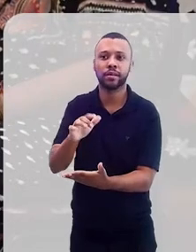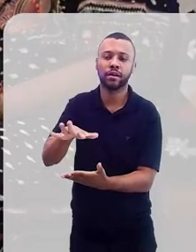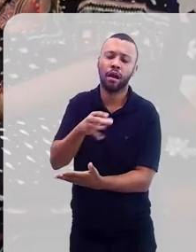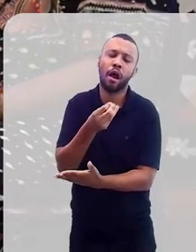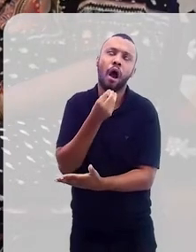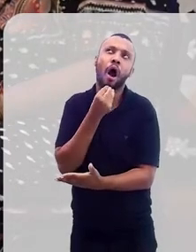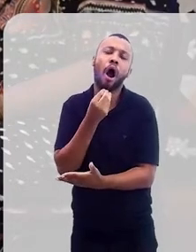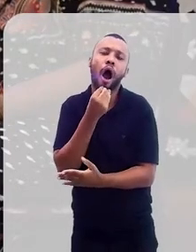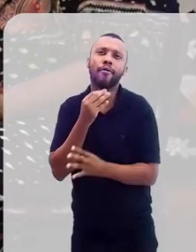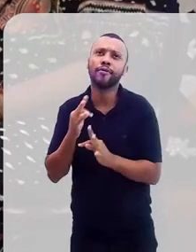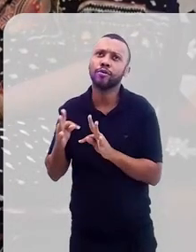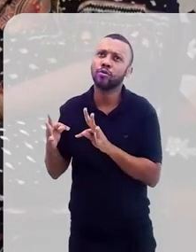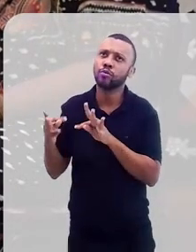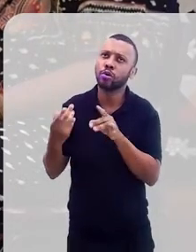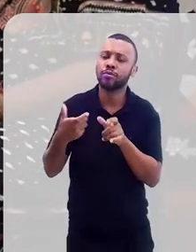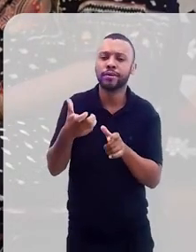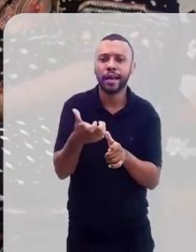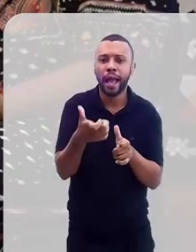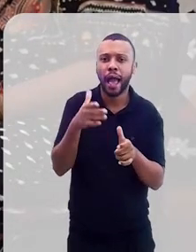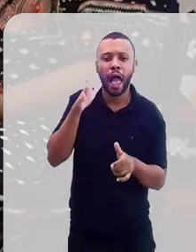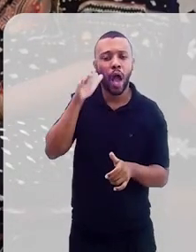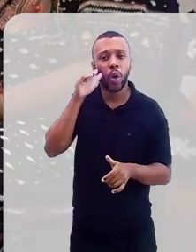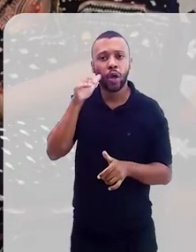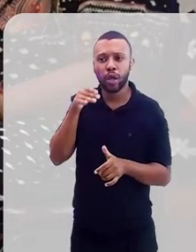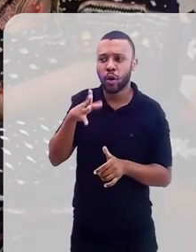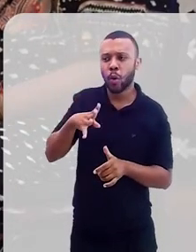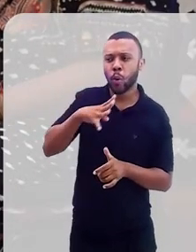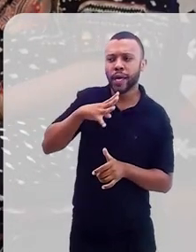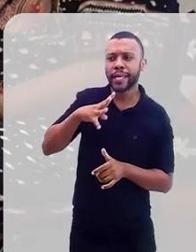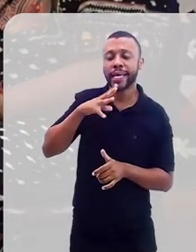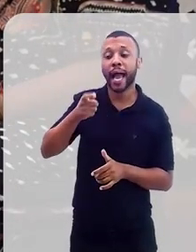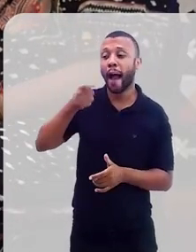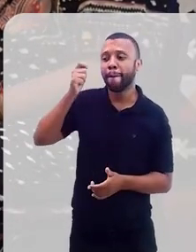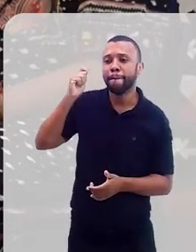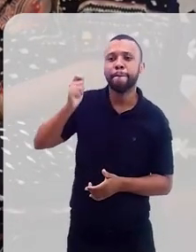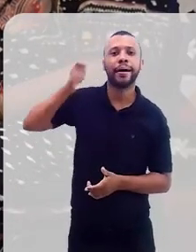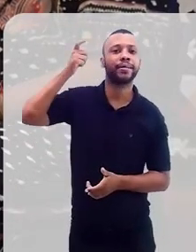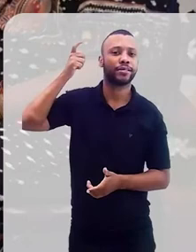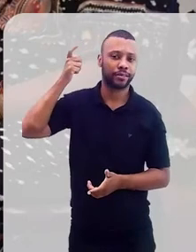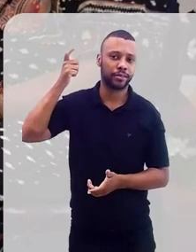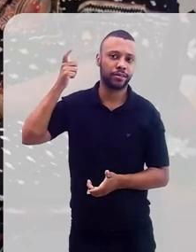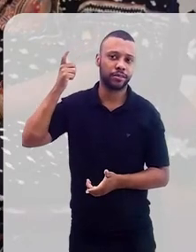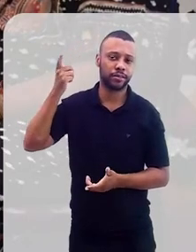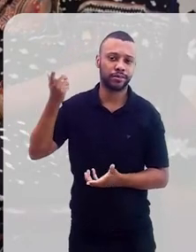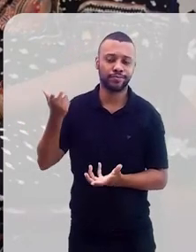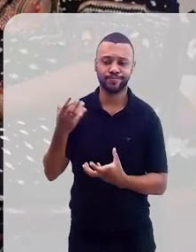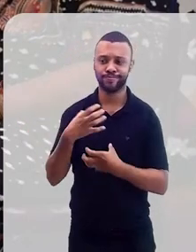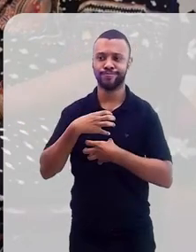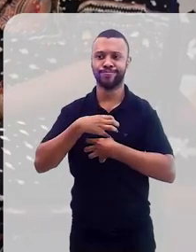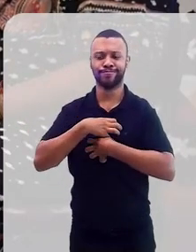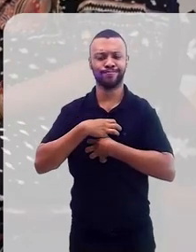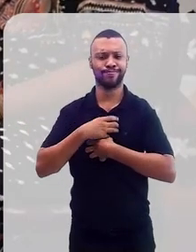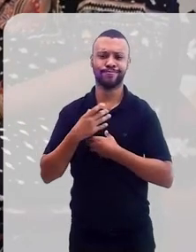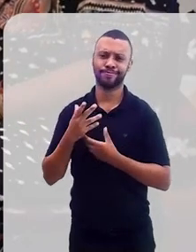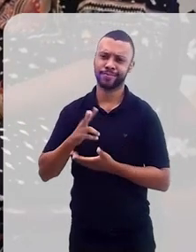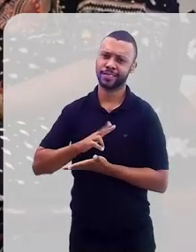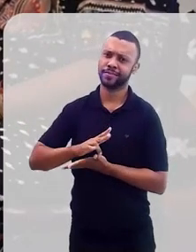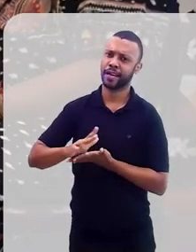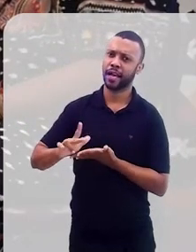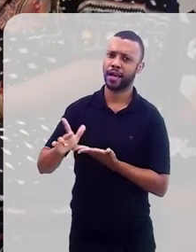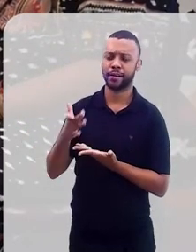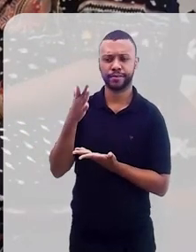que ficou muito claro que todo mundo pensa sobre ele. Ele é uma magia, mesmo, em todos os